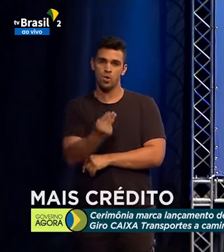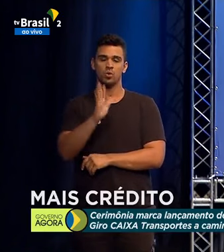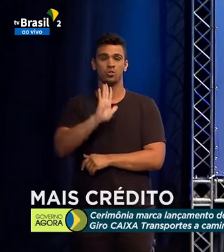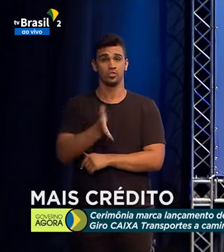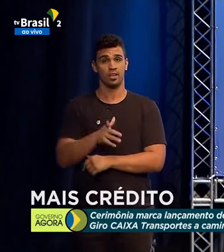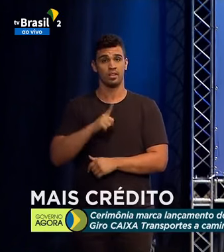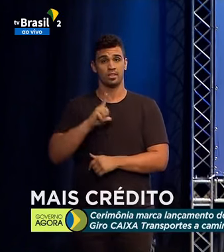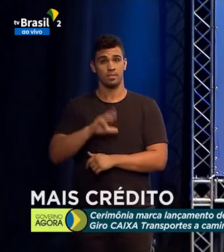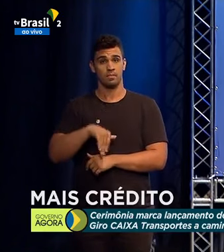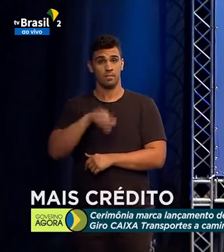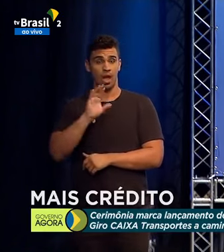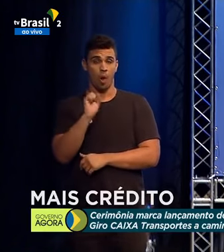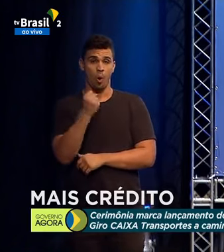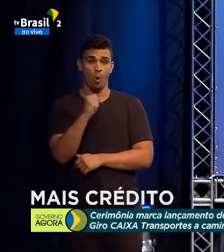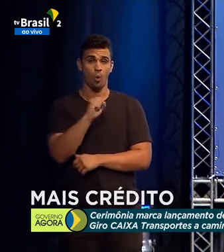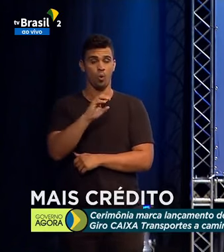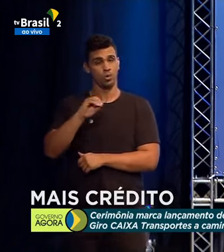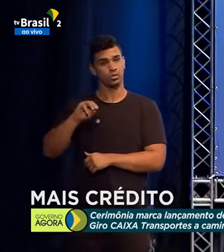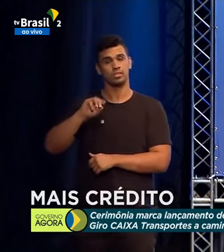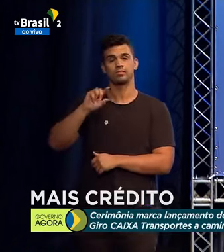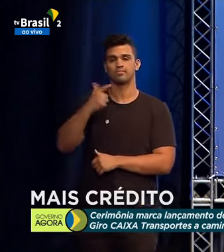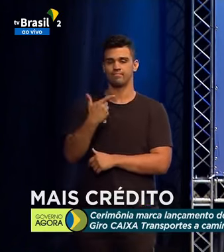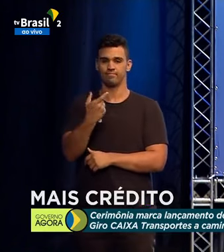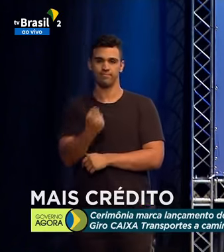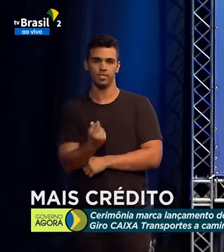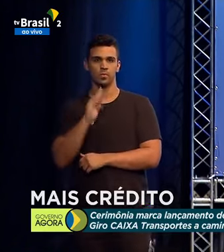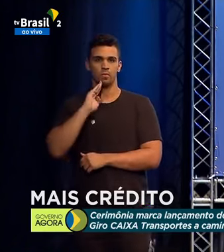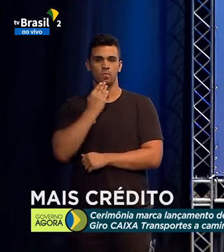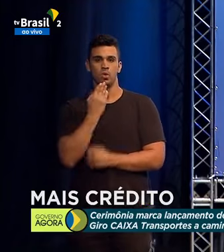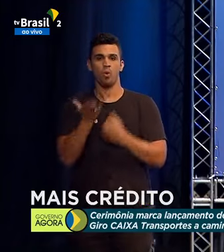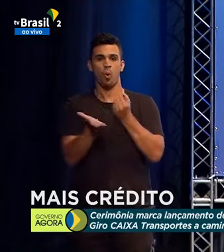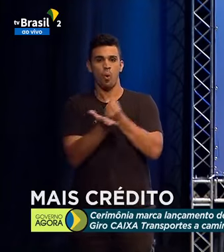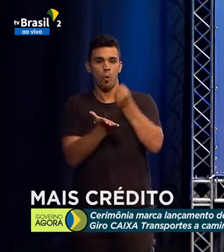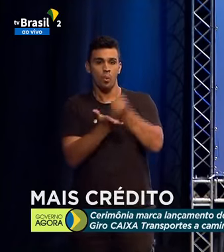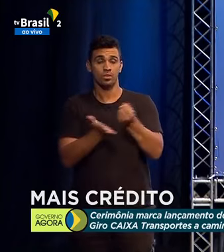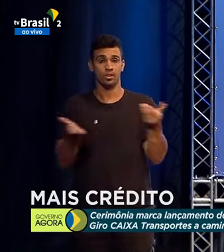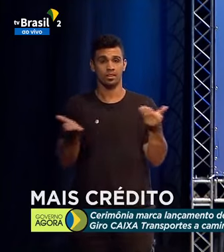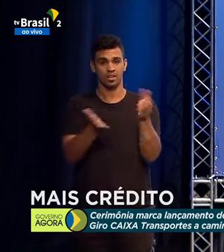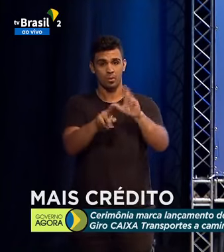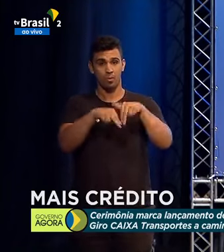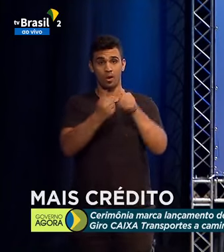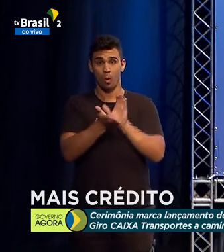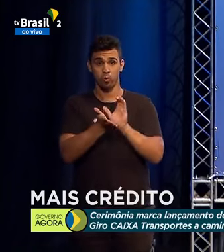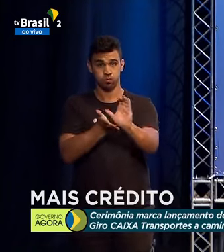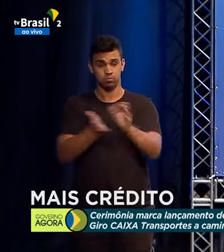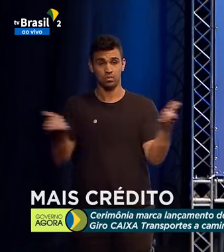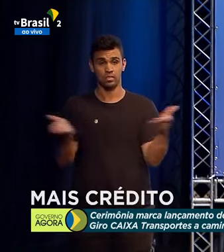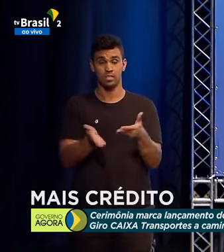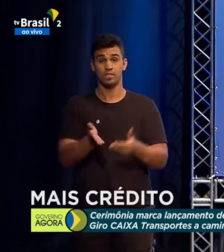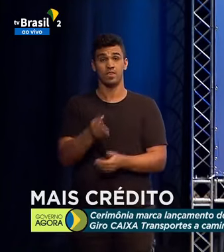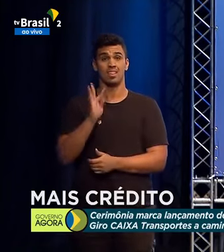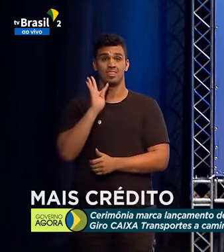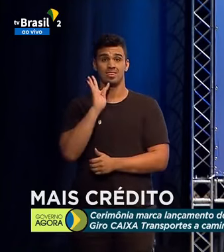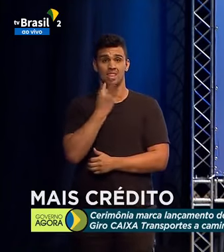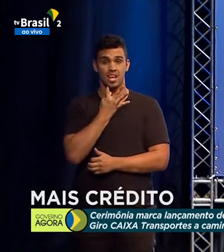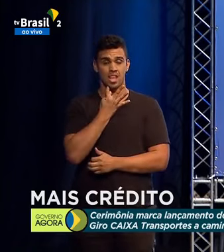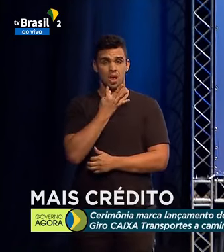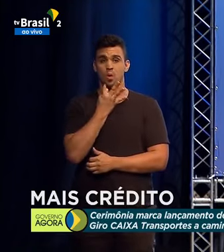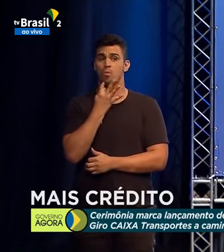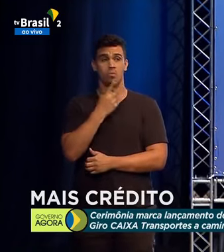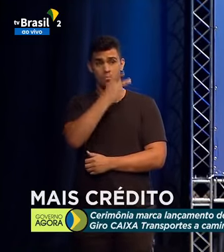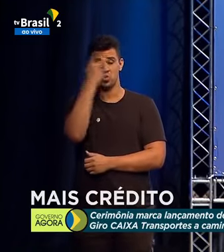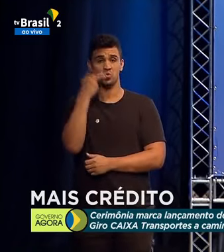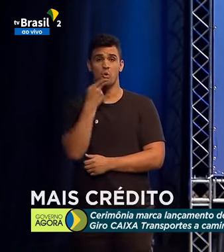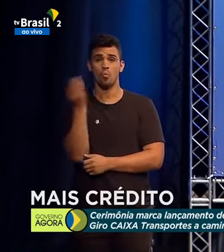vão mais de 820 bilhões de reais contratados de investimento, e esse ano a gente supera 1 trilhão. E isso é uma coisa que ninguém